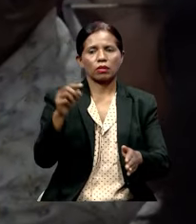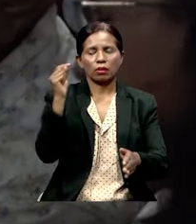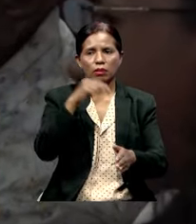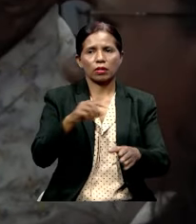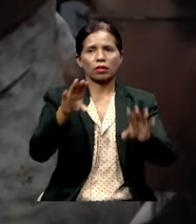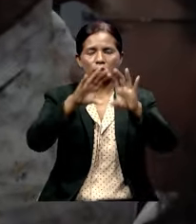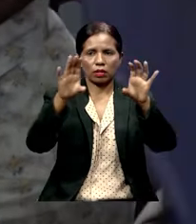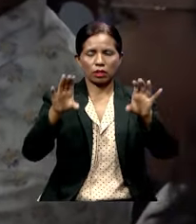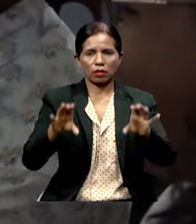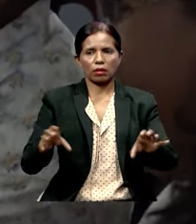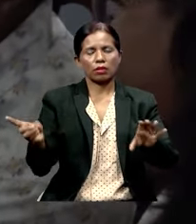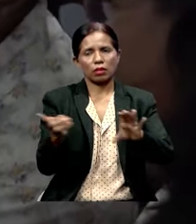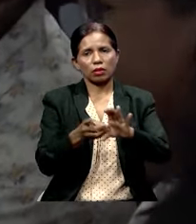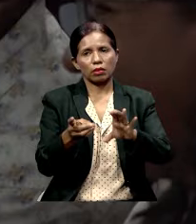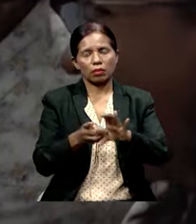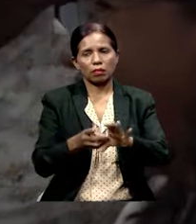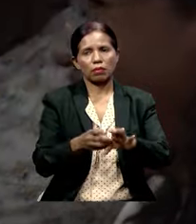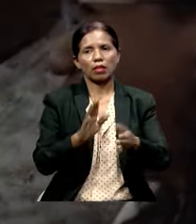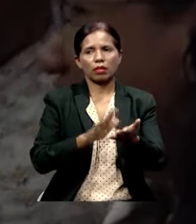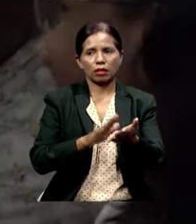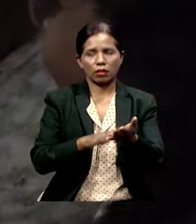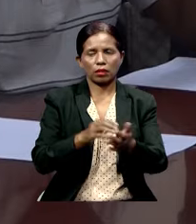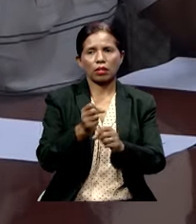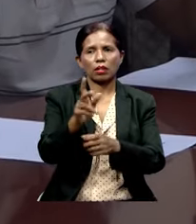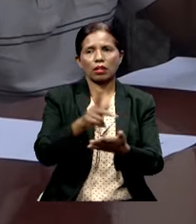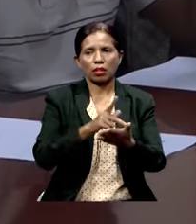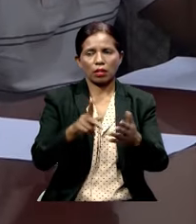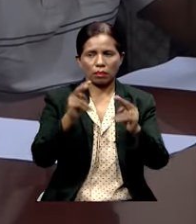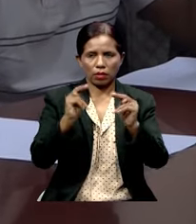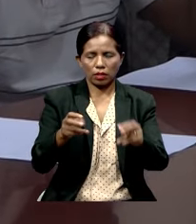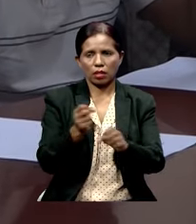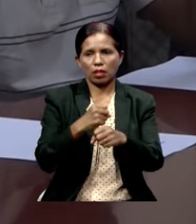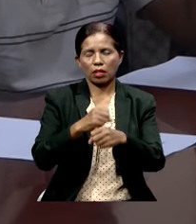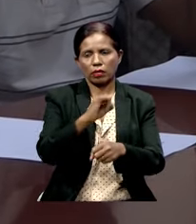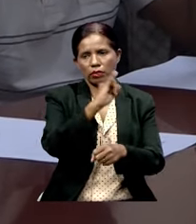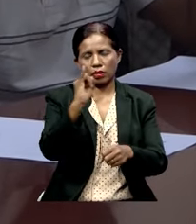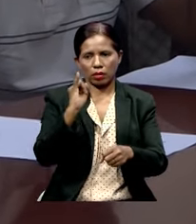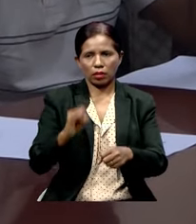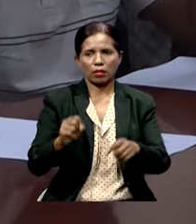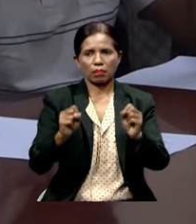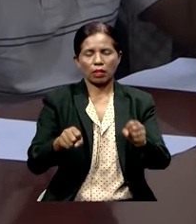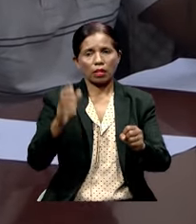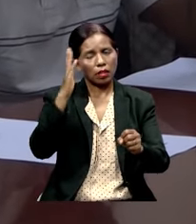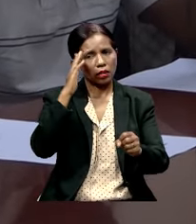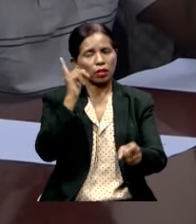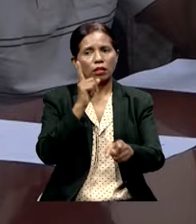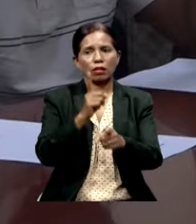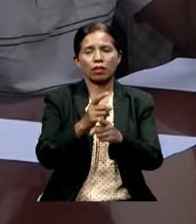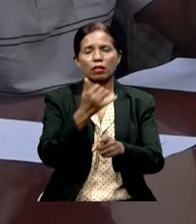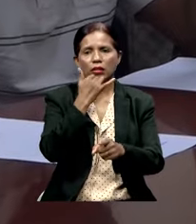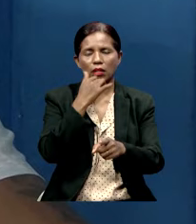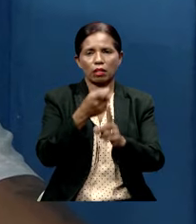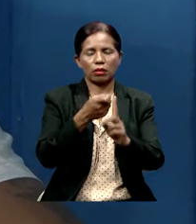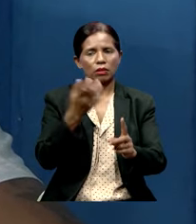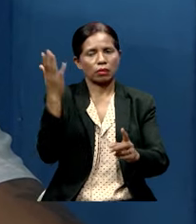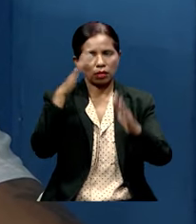escolar, nebe acontece foi em lalais ne considera crime, também ne precisa halo investigação, rodi bele hatene lolos fu com russo acontecimento